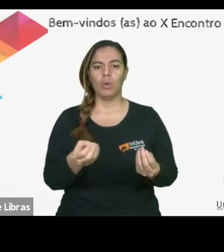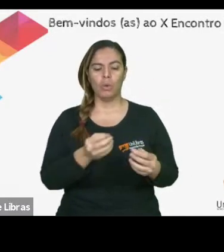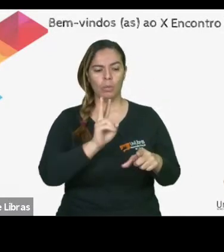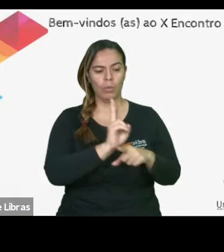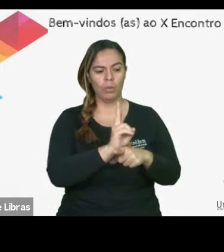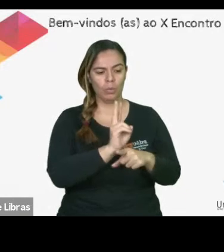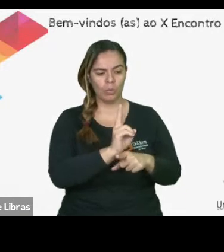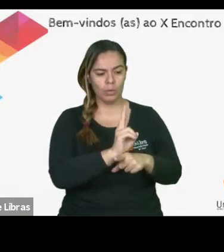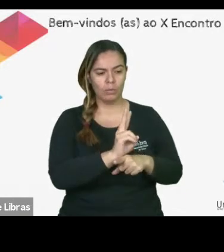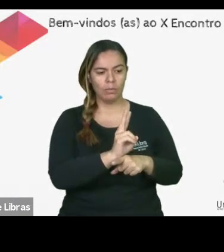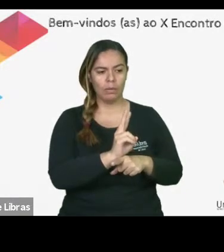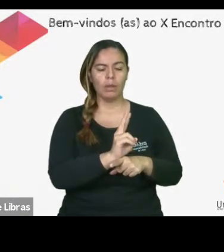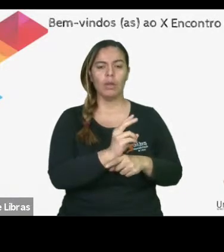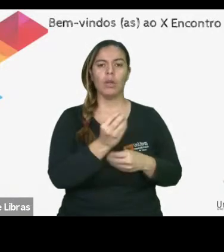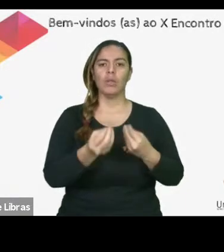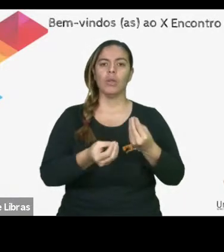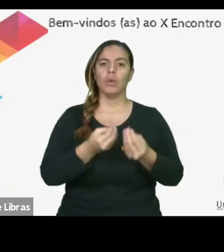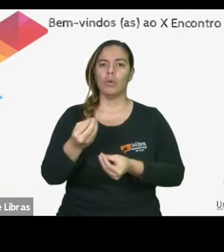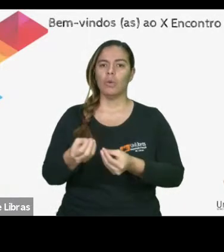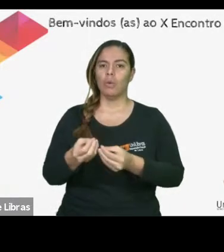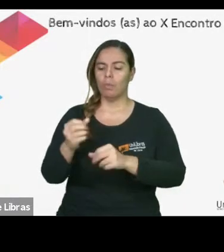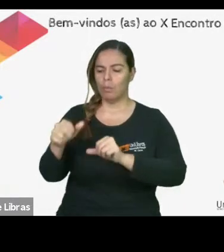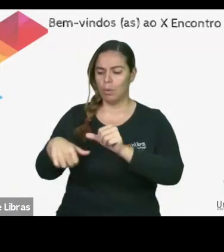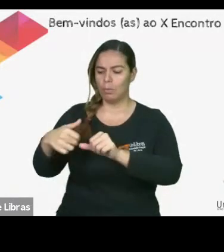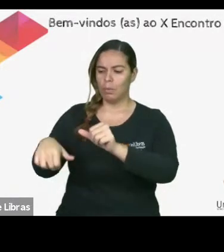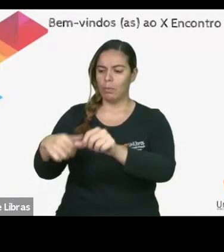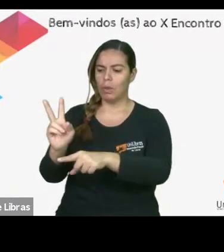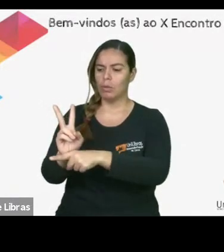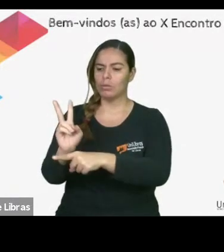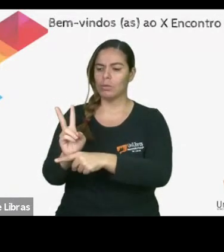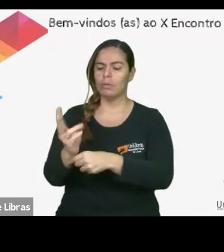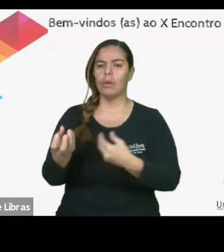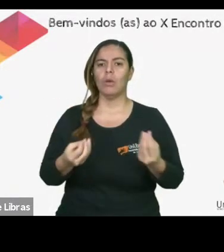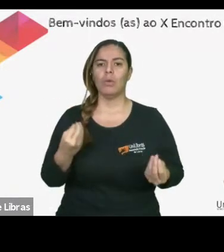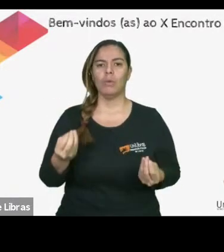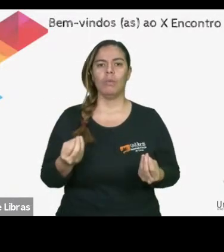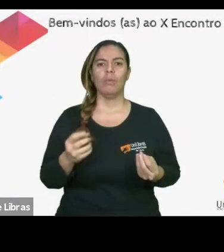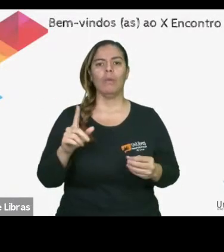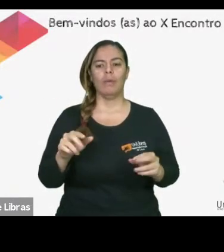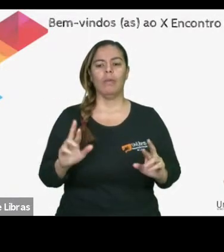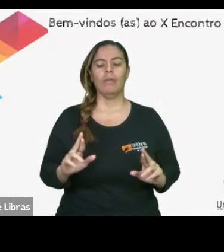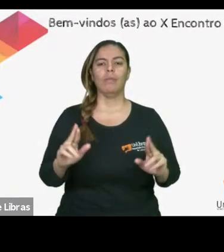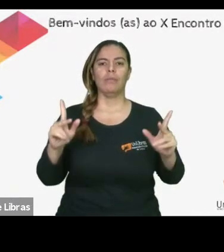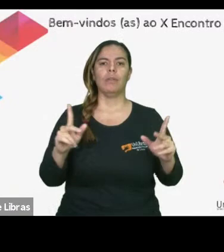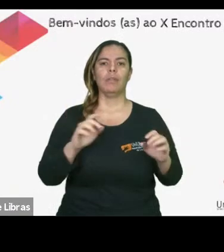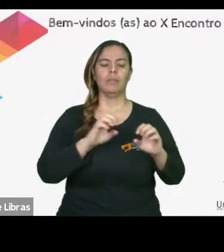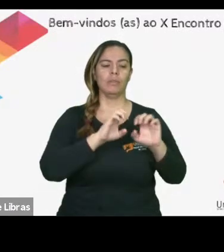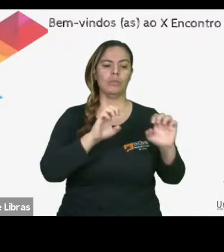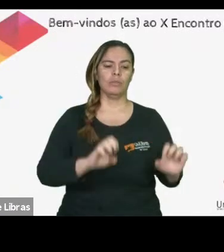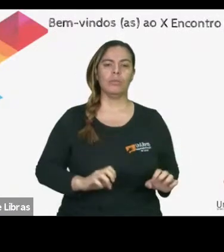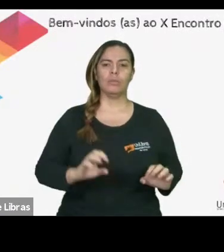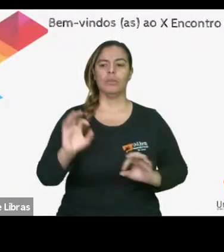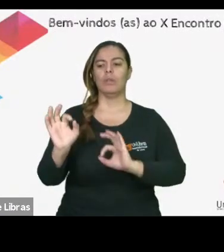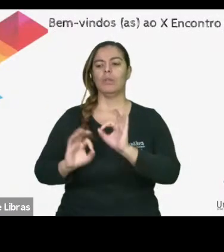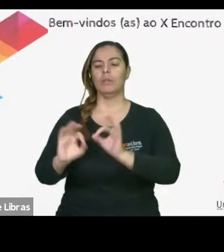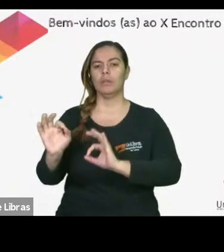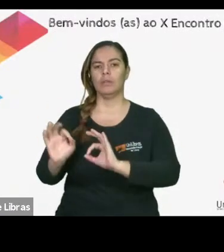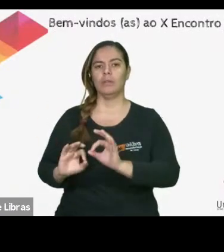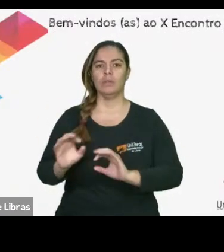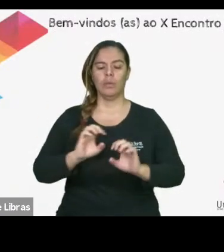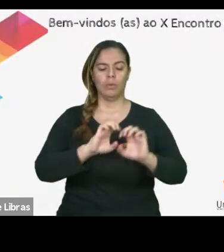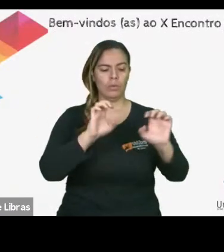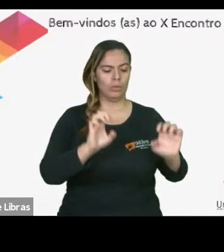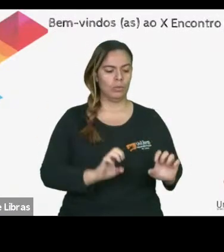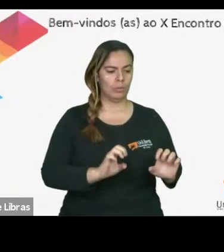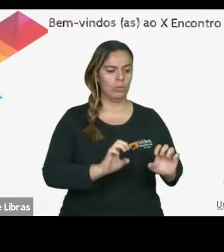conserva naquilo que muda. Então, essa é a diferença entre estrutura e organização. A estrutura é cambiante